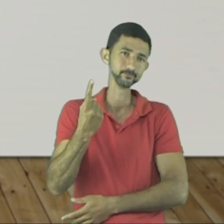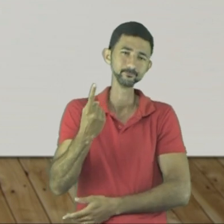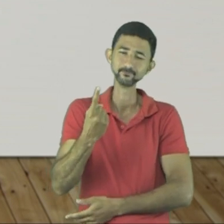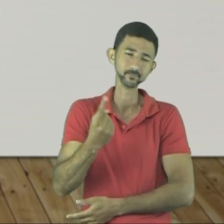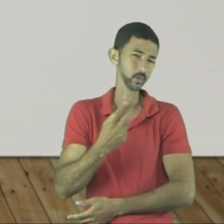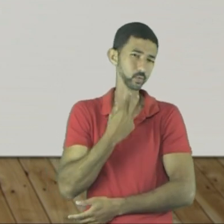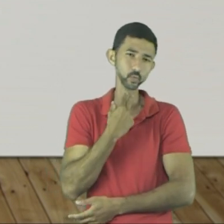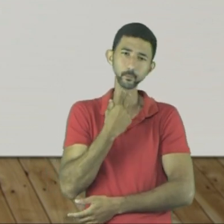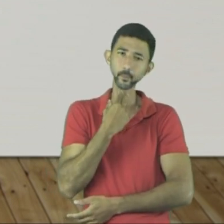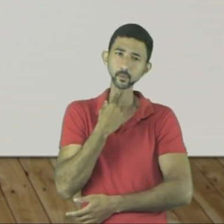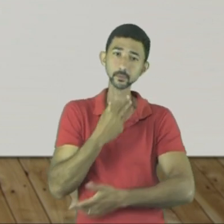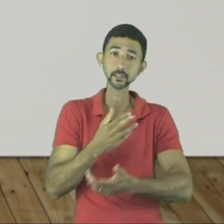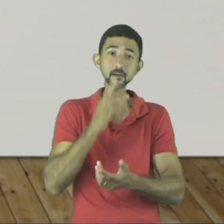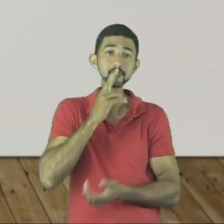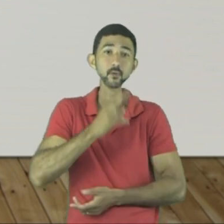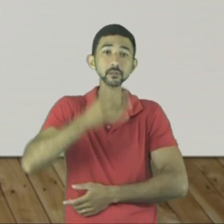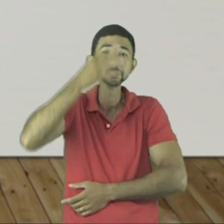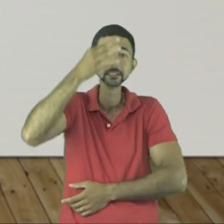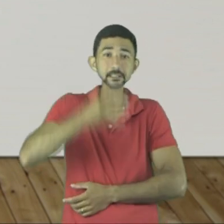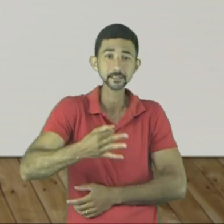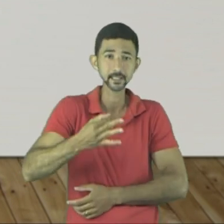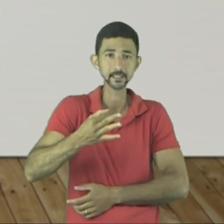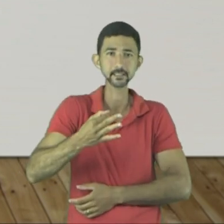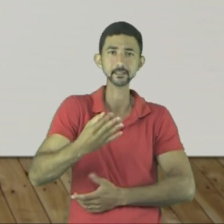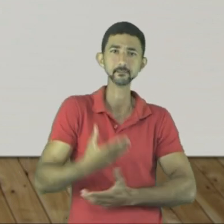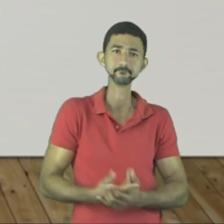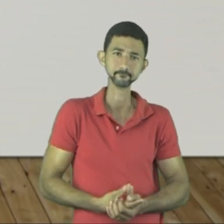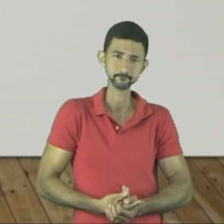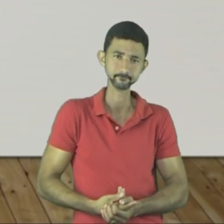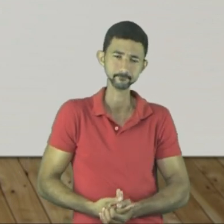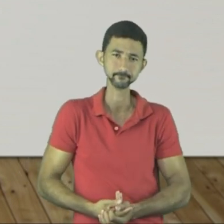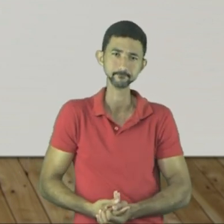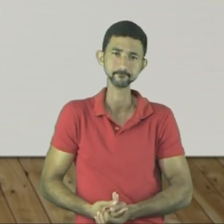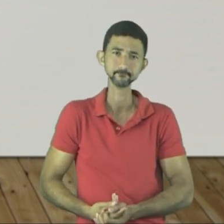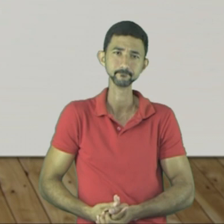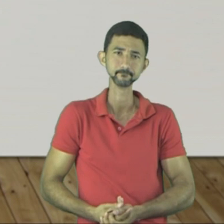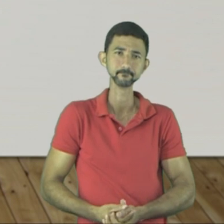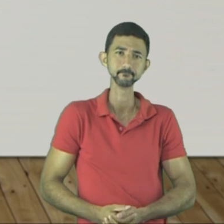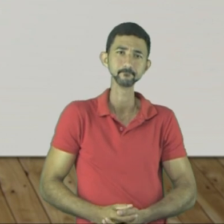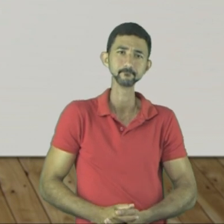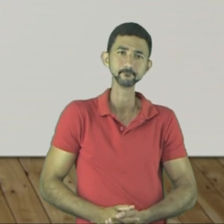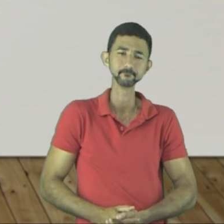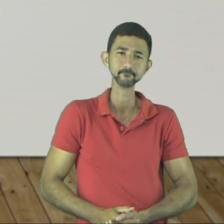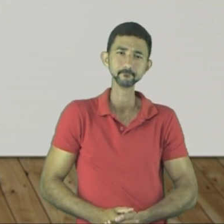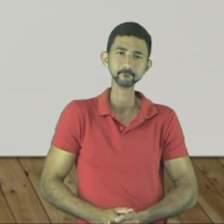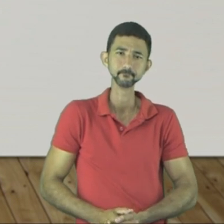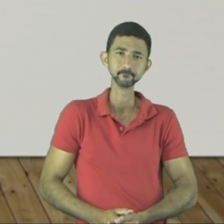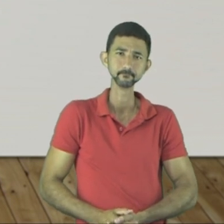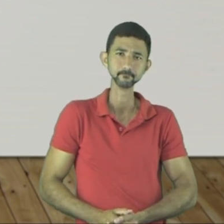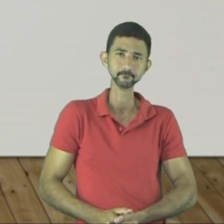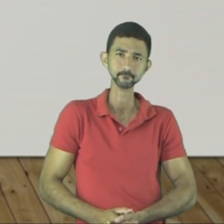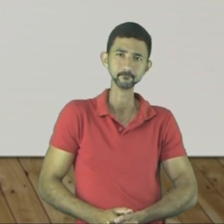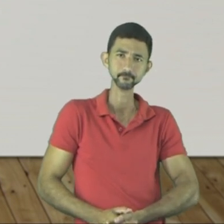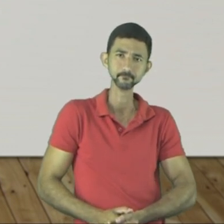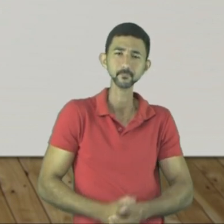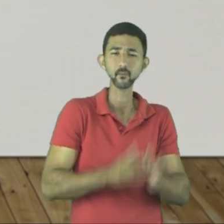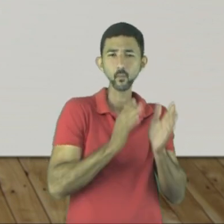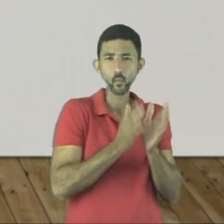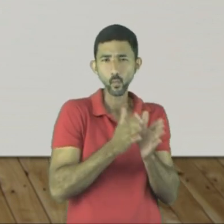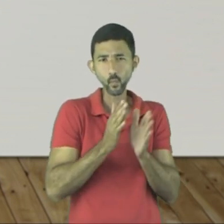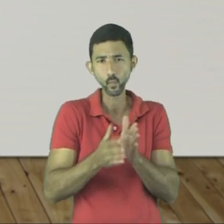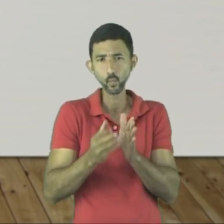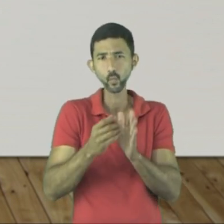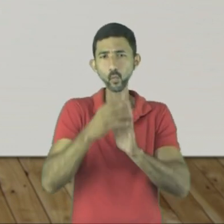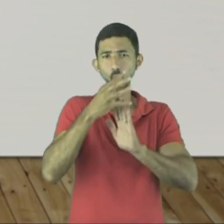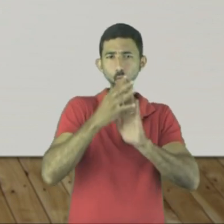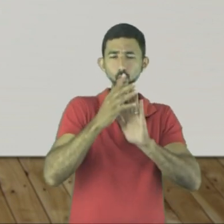se não deu uma divisão exata, não é divisível por 3. Beleza? E aí ele pegou e foi cortando